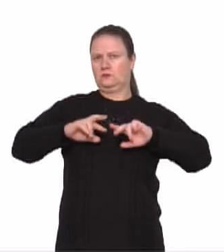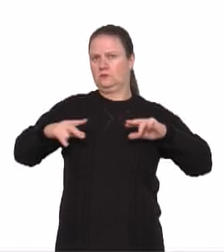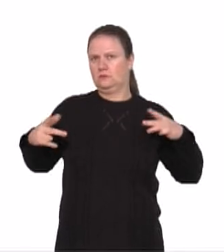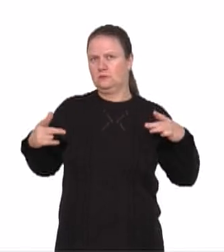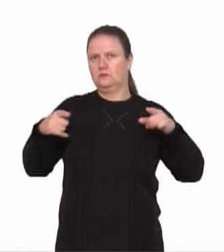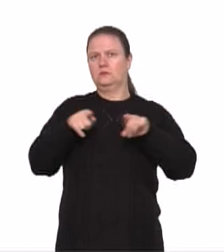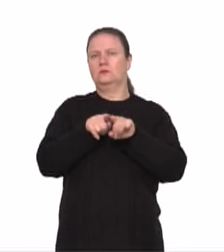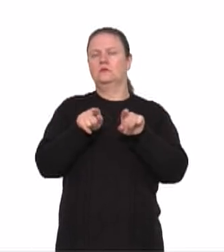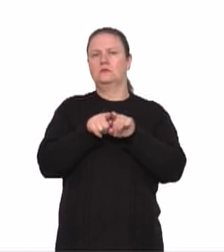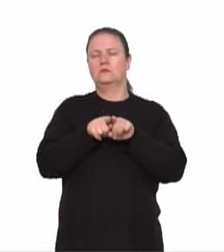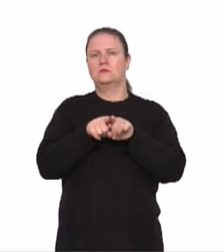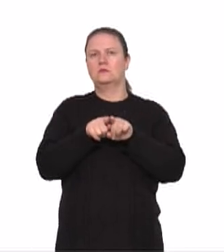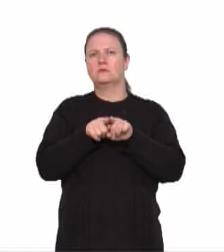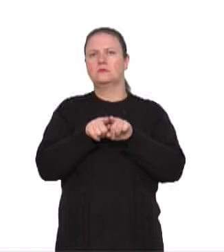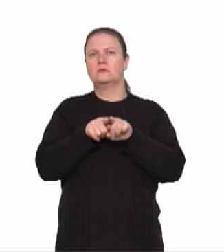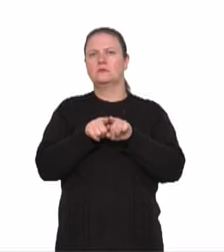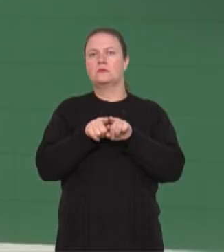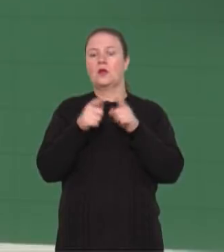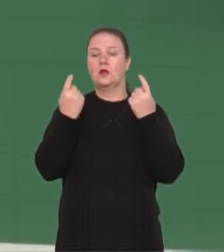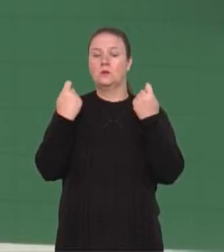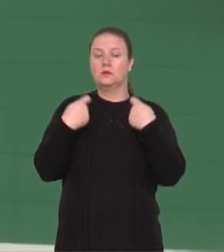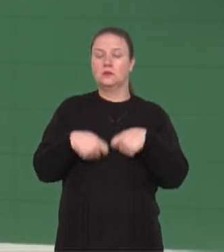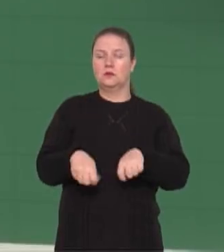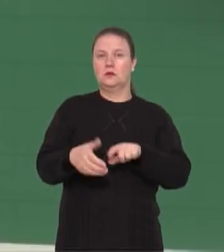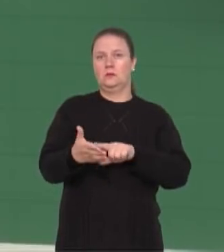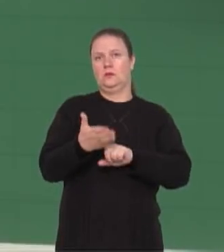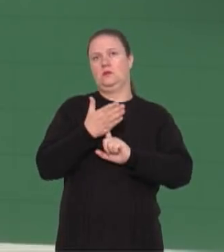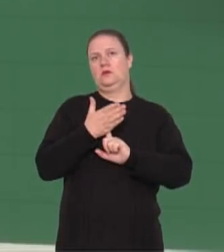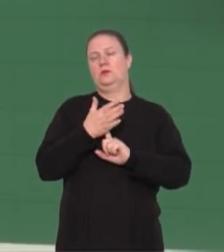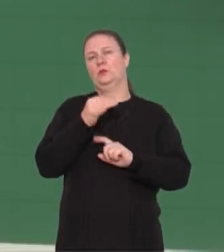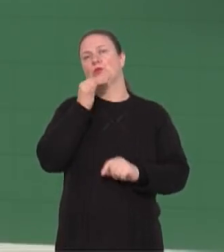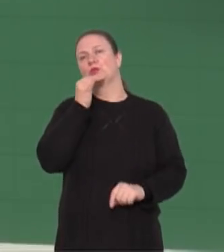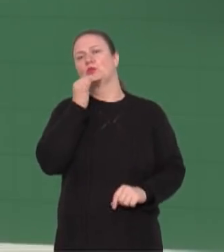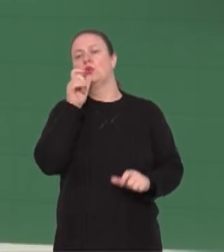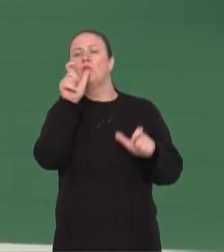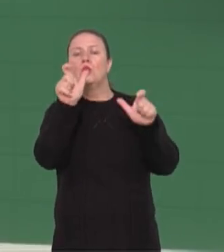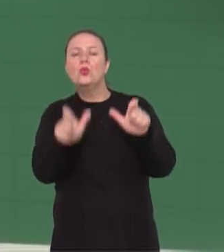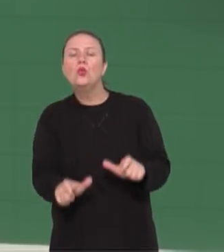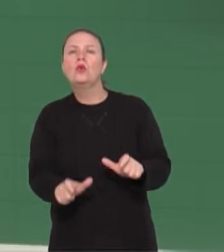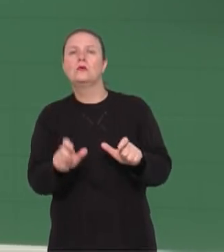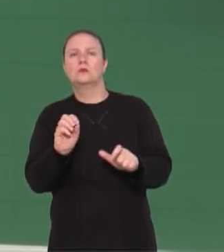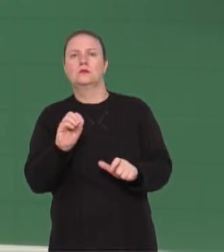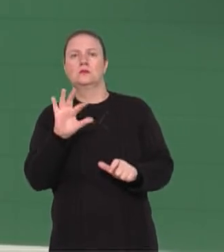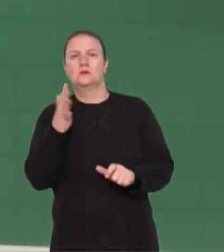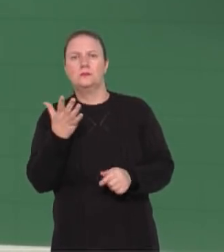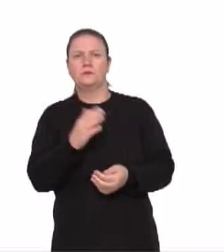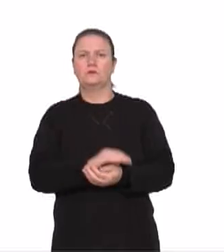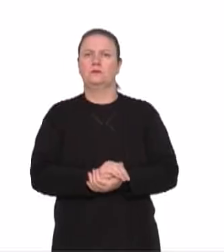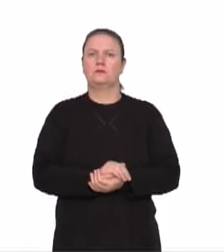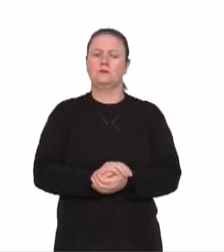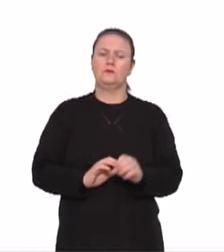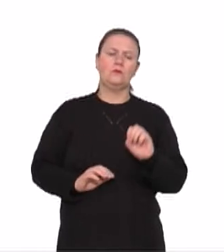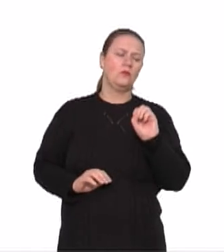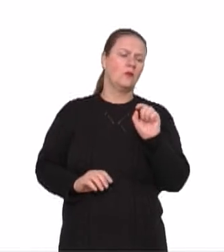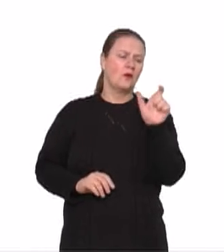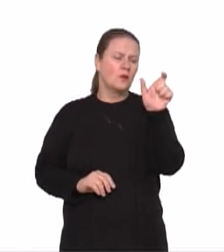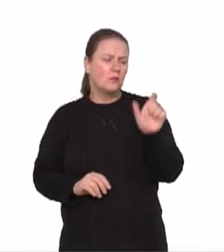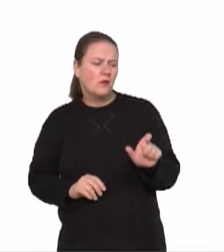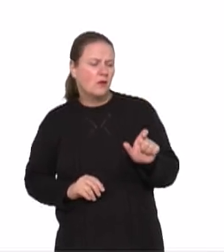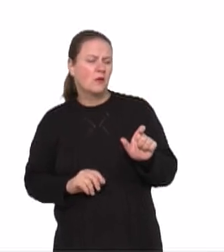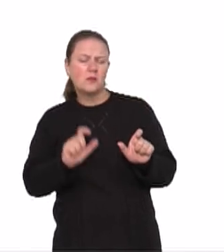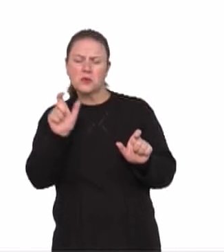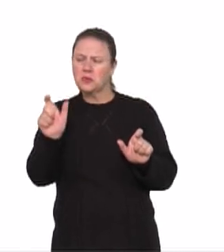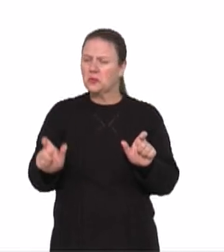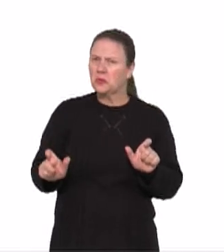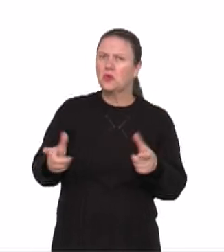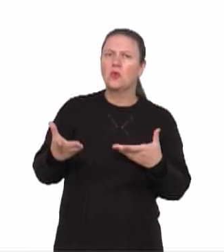notícia que devem conter, né, por exemplo, onde aconteceram os fatos, quem ou o que estava envolvido,